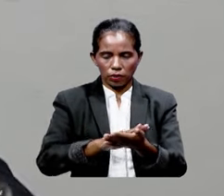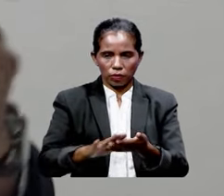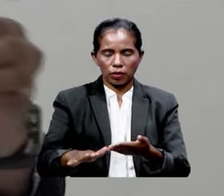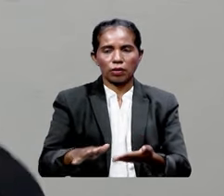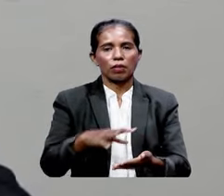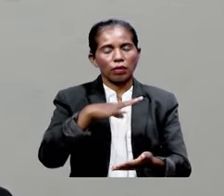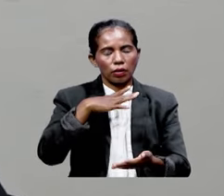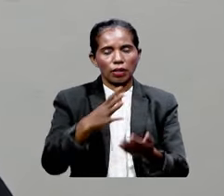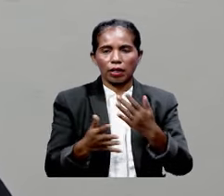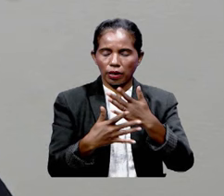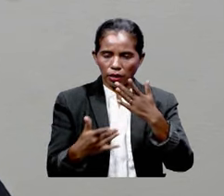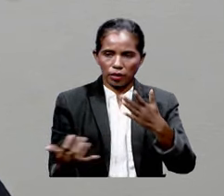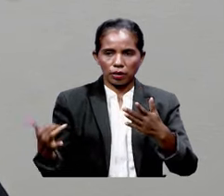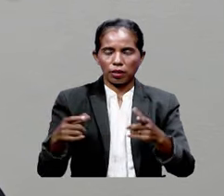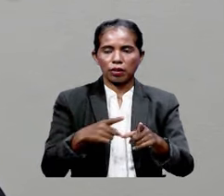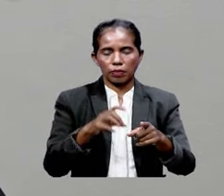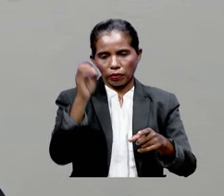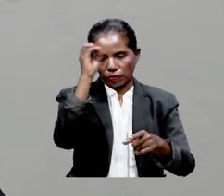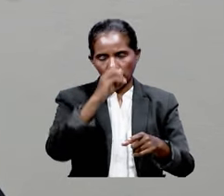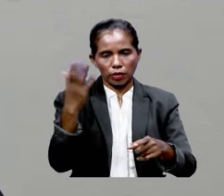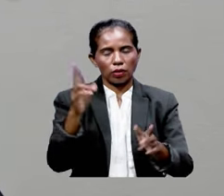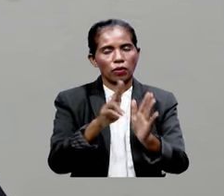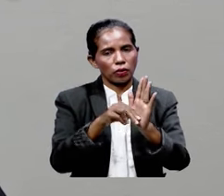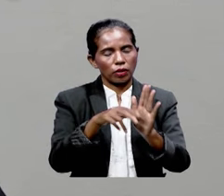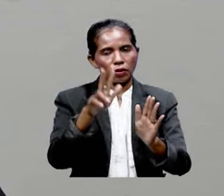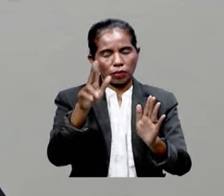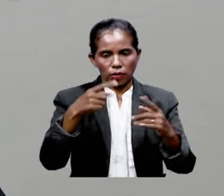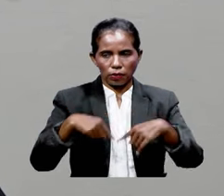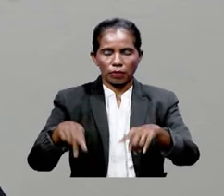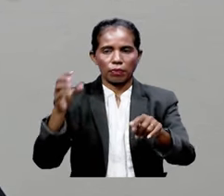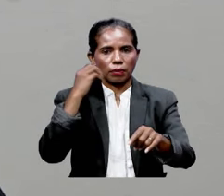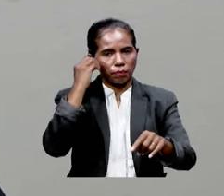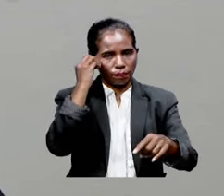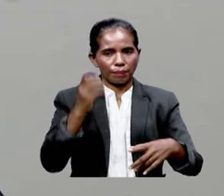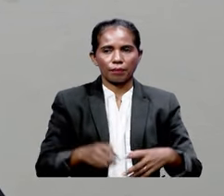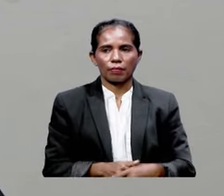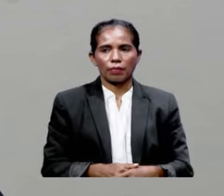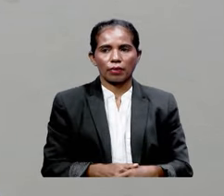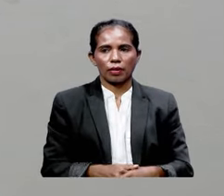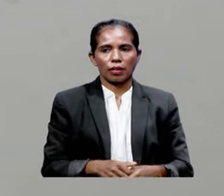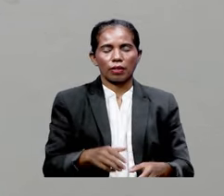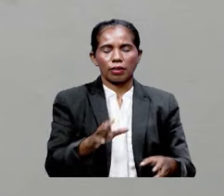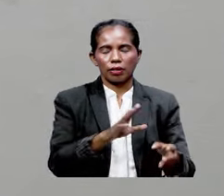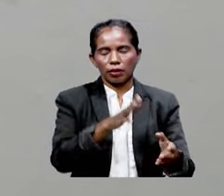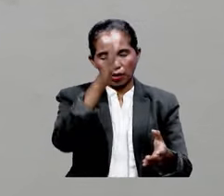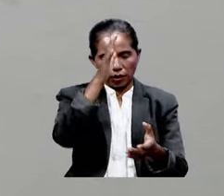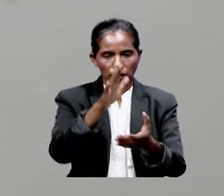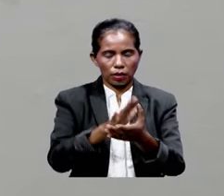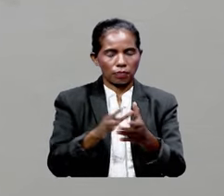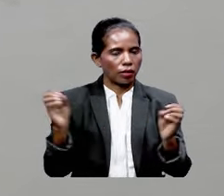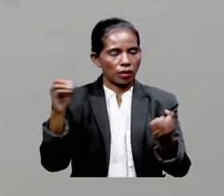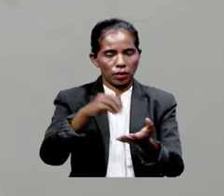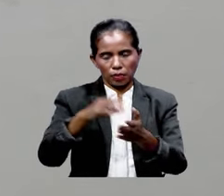depois observa ne va horas toluma lori filavoma nia line mus la tauba que